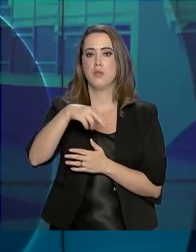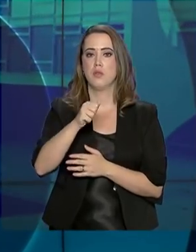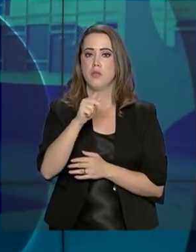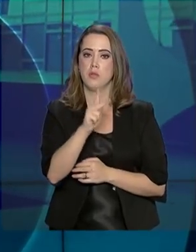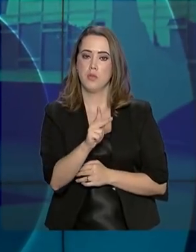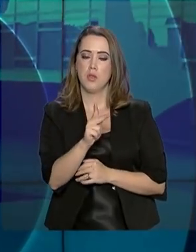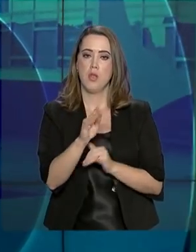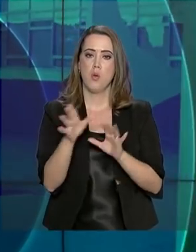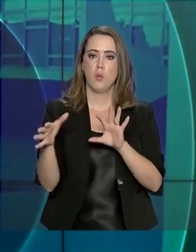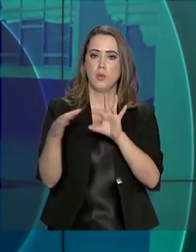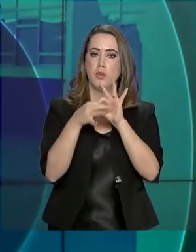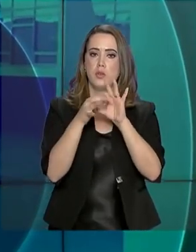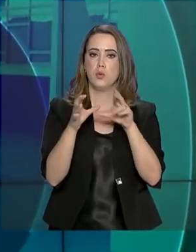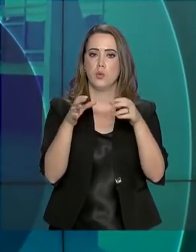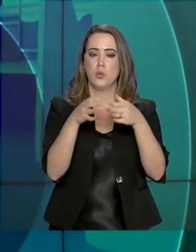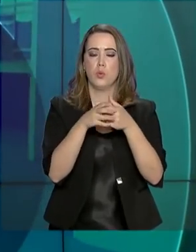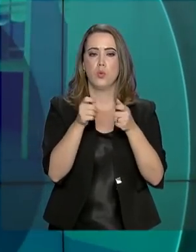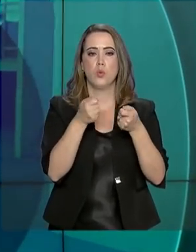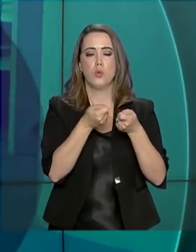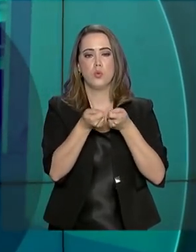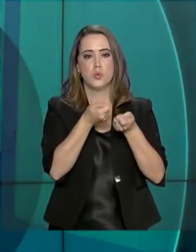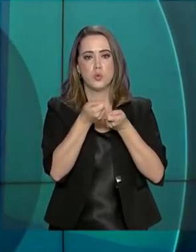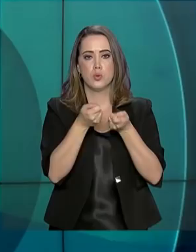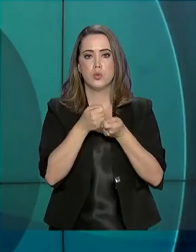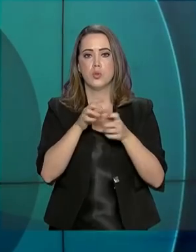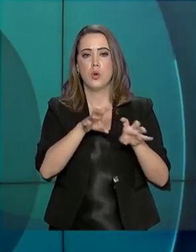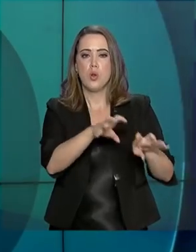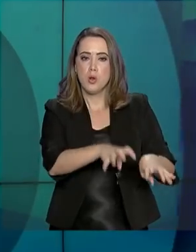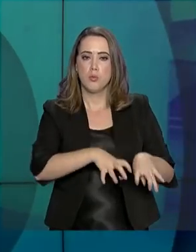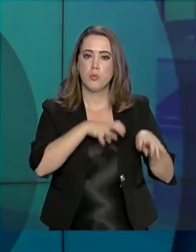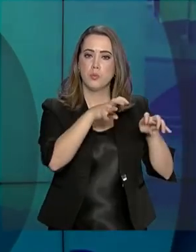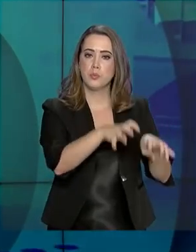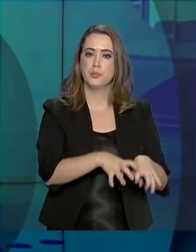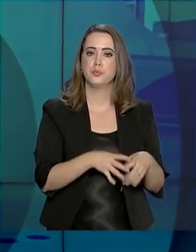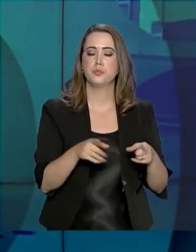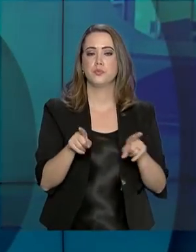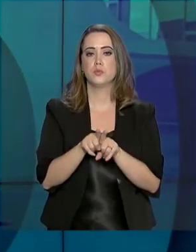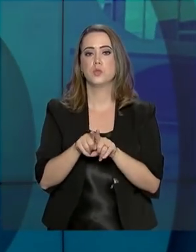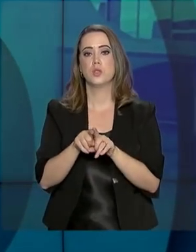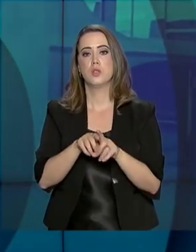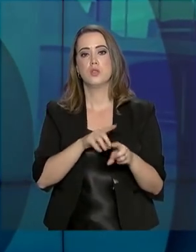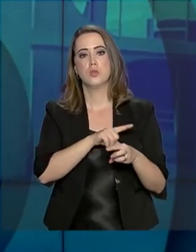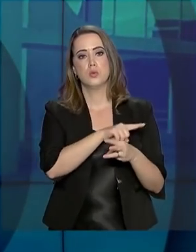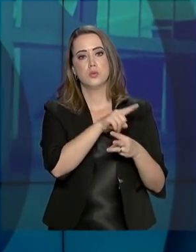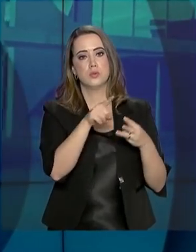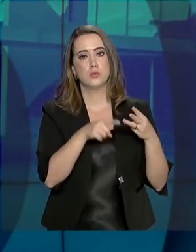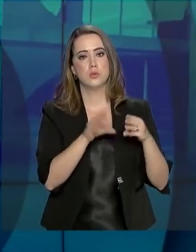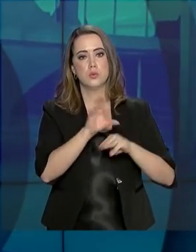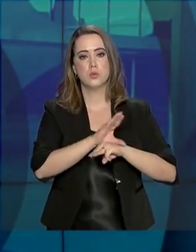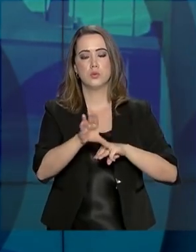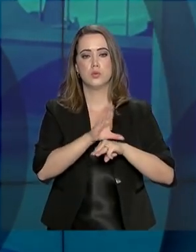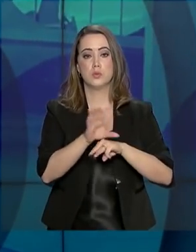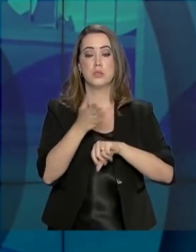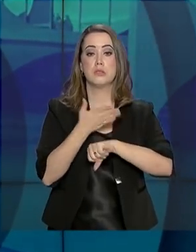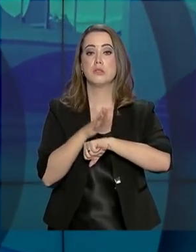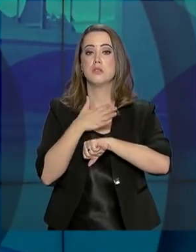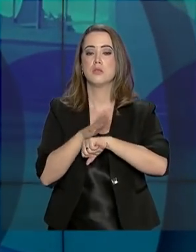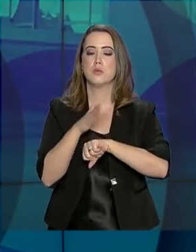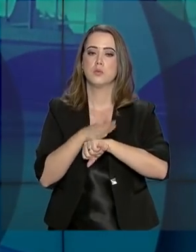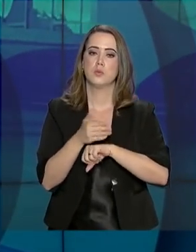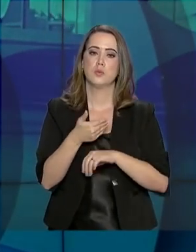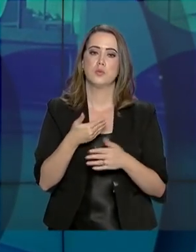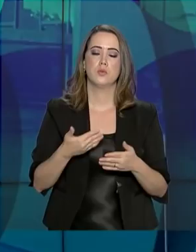enap em parceria com agências reguladoras como a de mineração e de águas lançou três cursos para